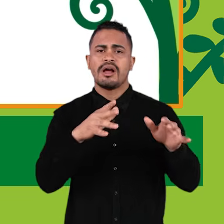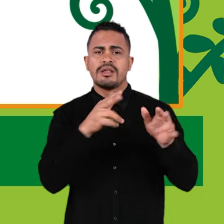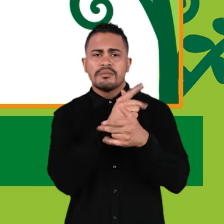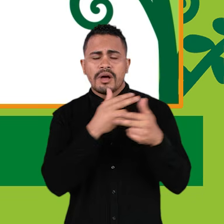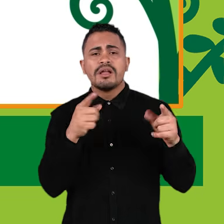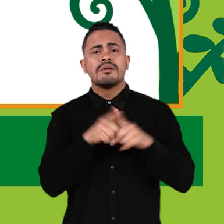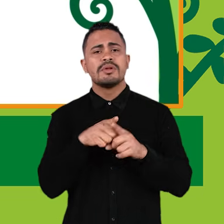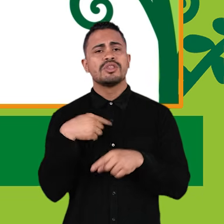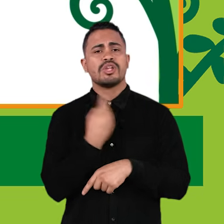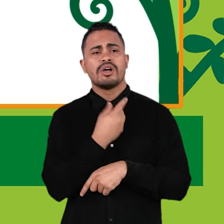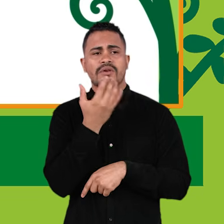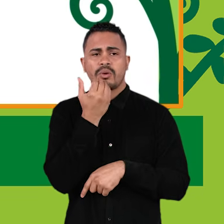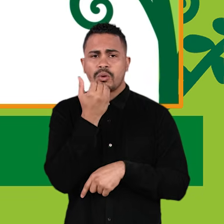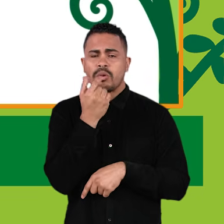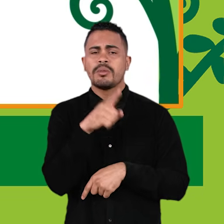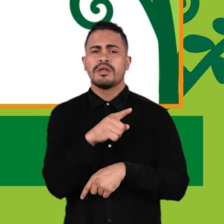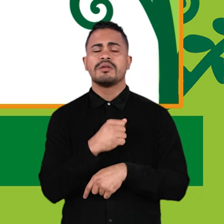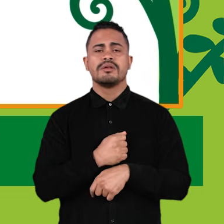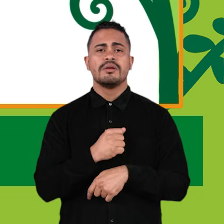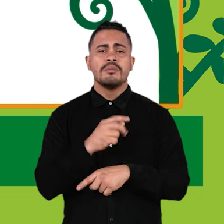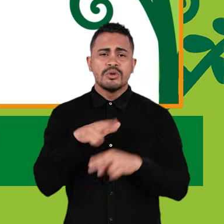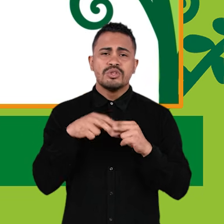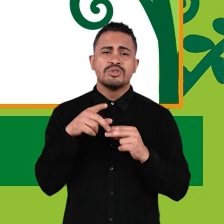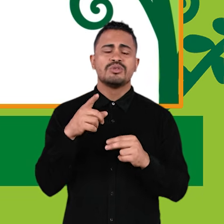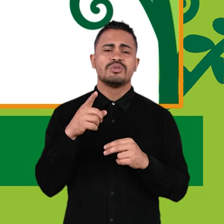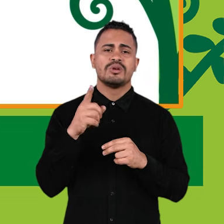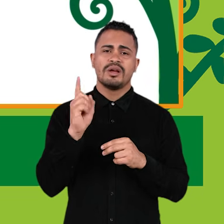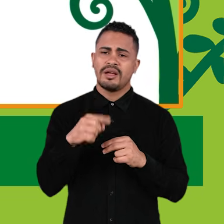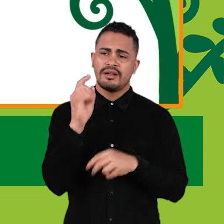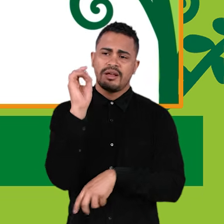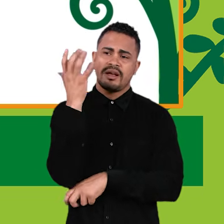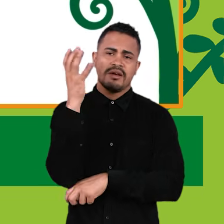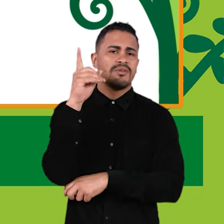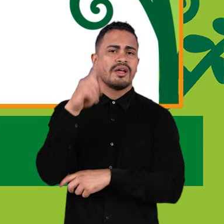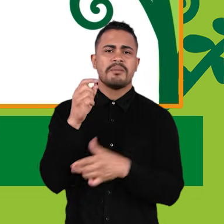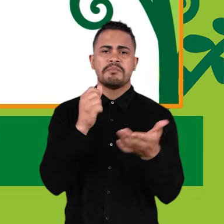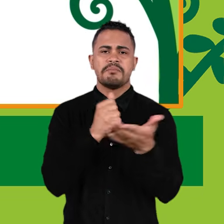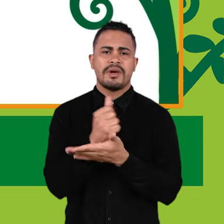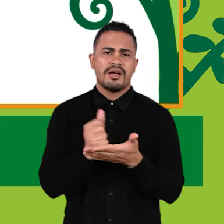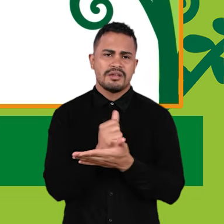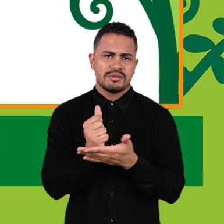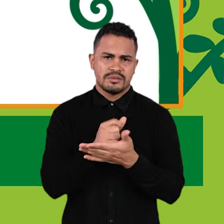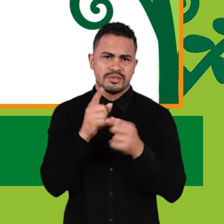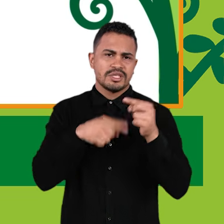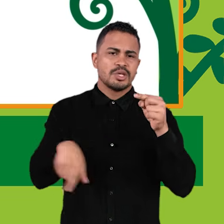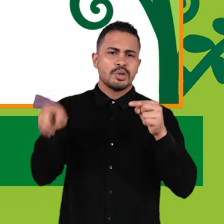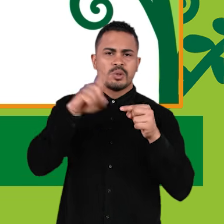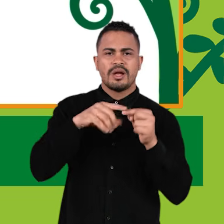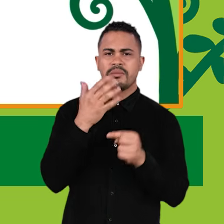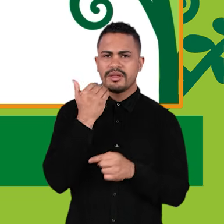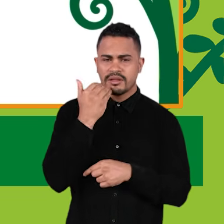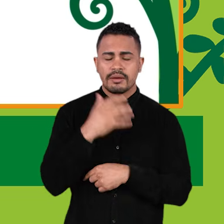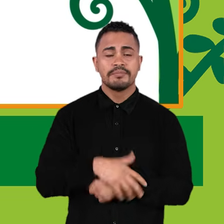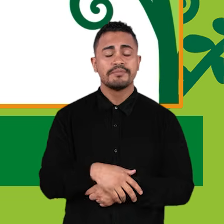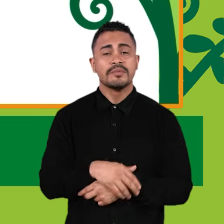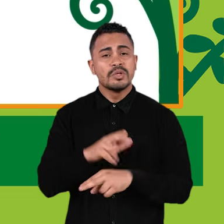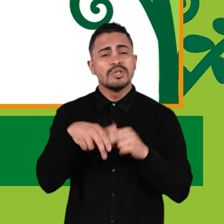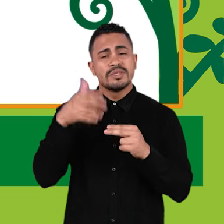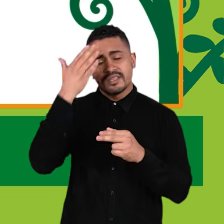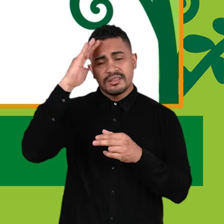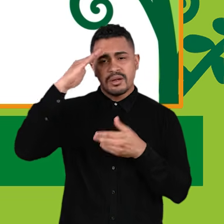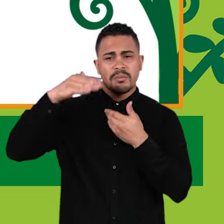e nós vamos nos alimentar desses animais também. Então são a base da cadeia alimentar, certo? Então entender esse processo,